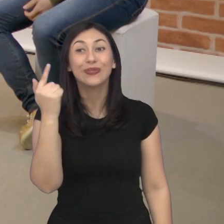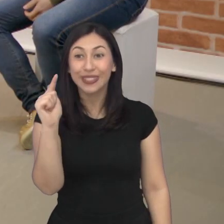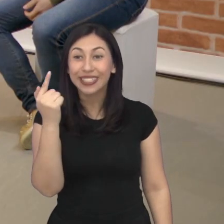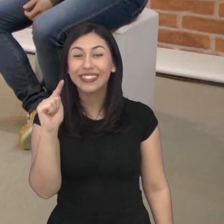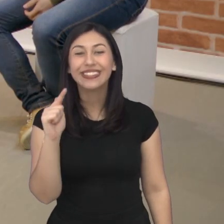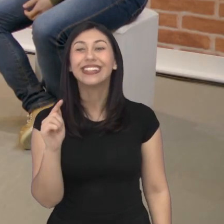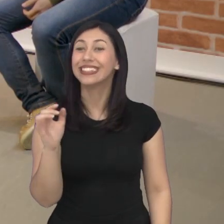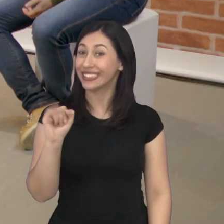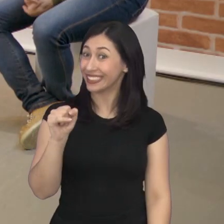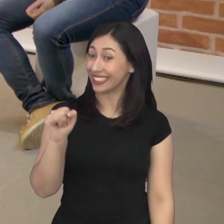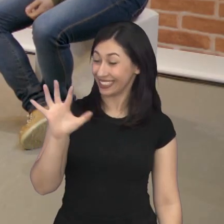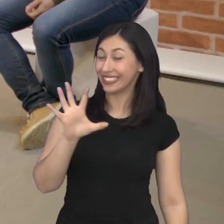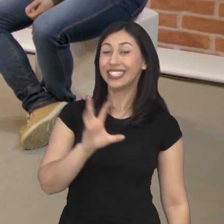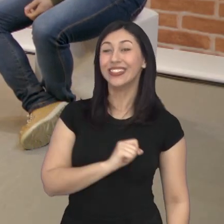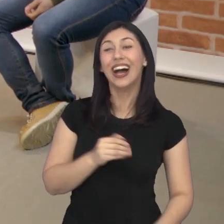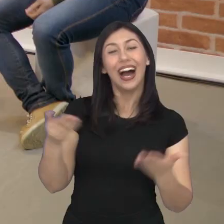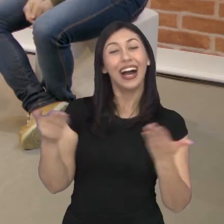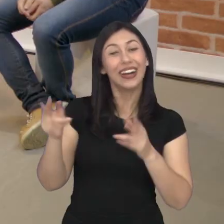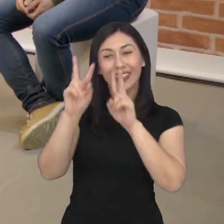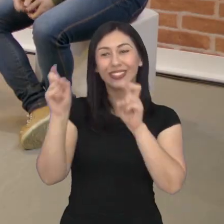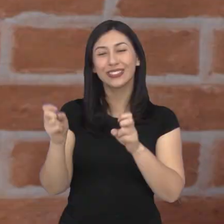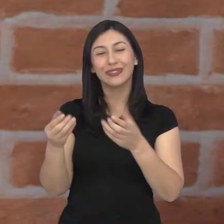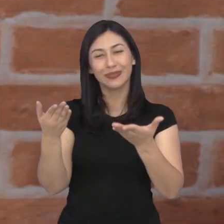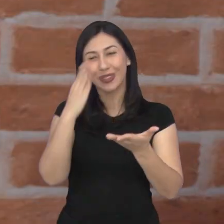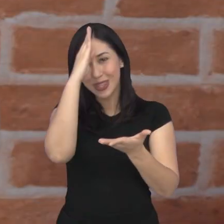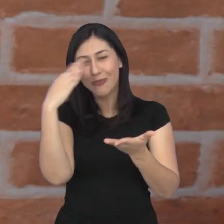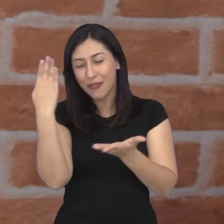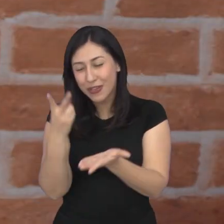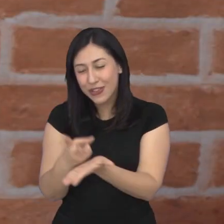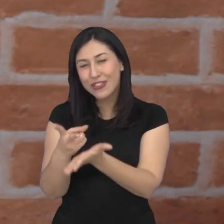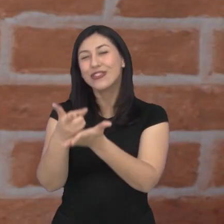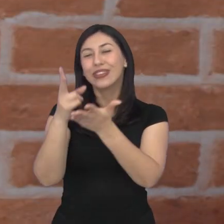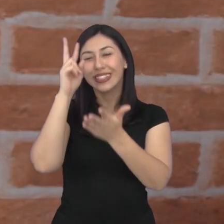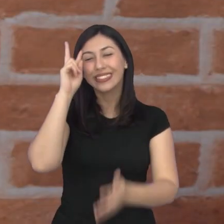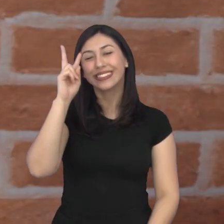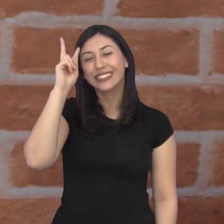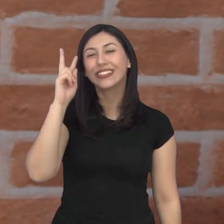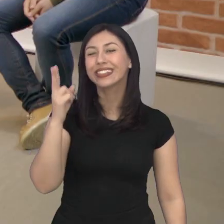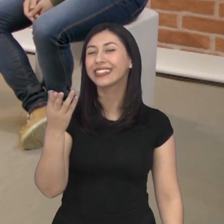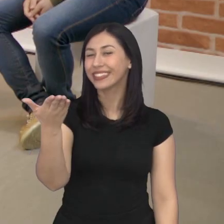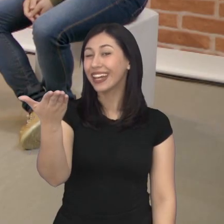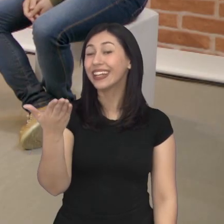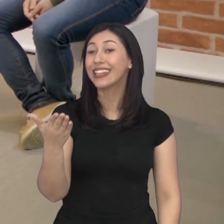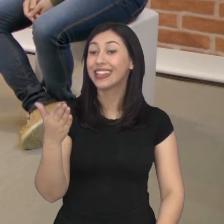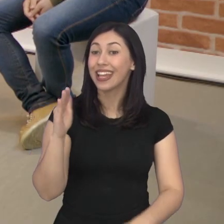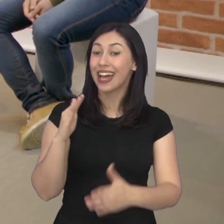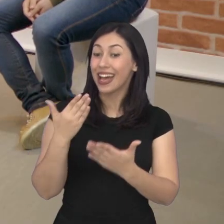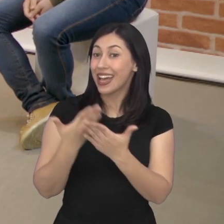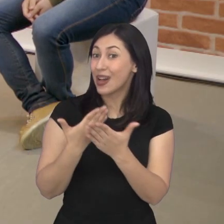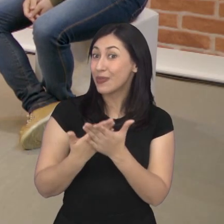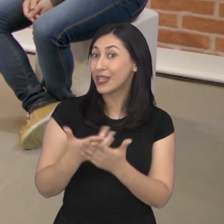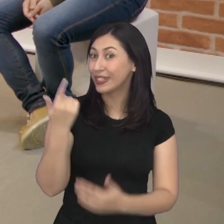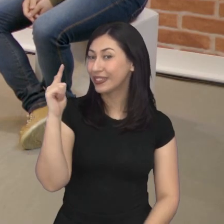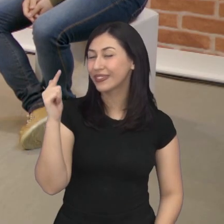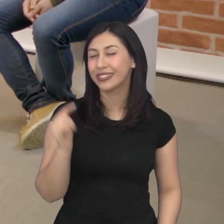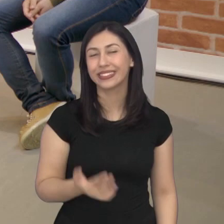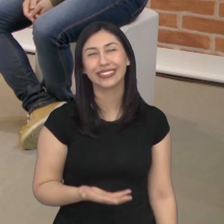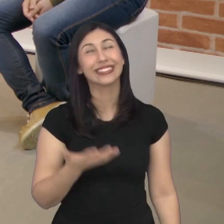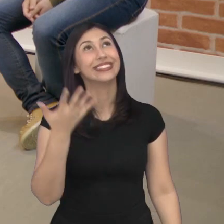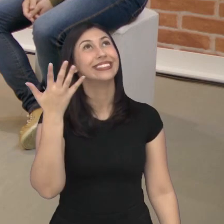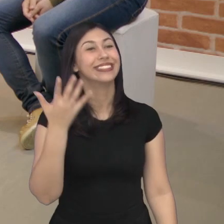geografia. Apaixonado por geografia. Eu ia voltar isso. nesse tema agora. Já que você voltou, por favor, puxa aí a história outra vez da aula de